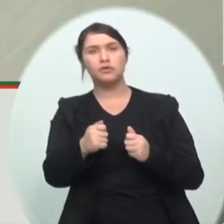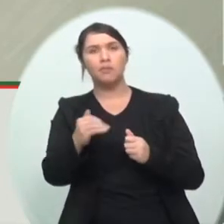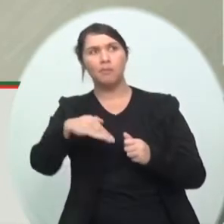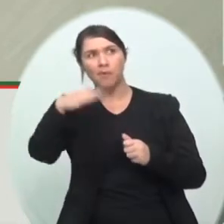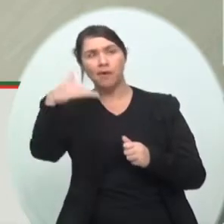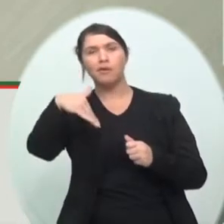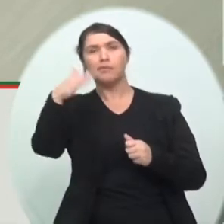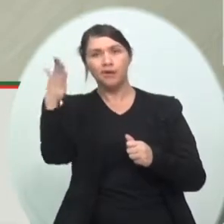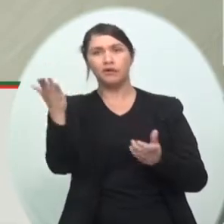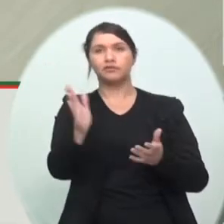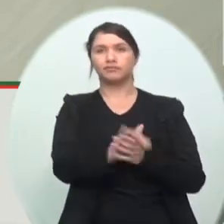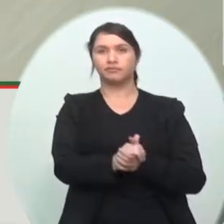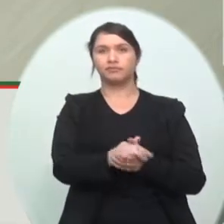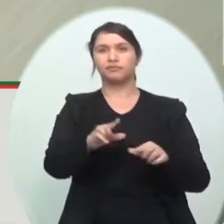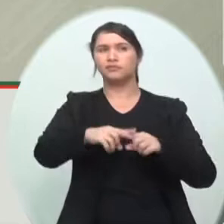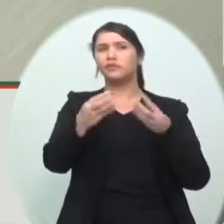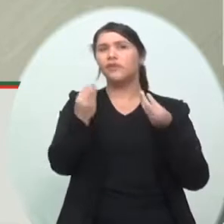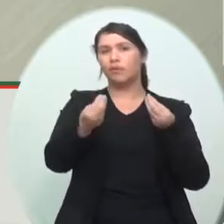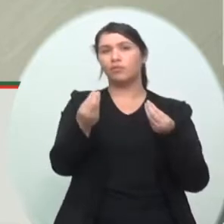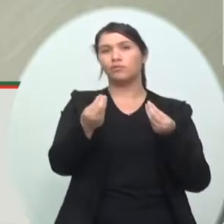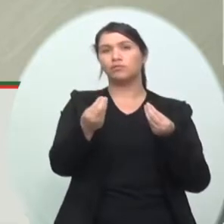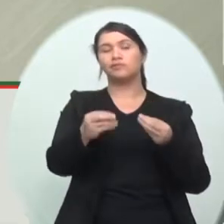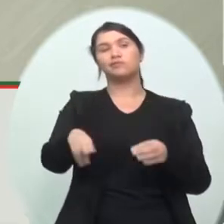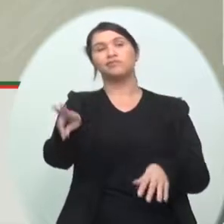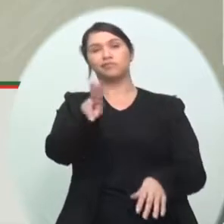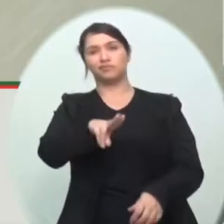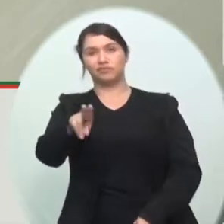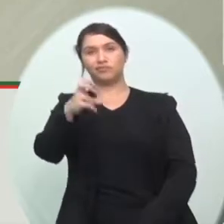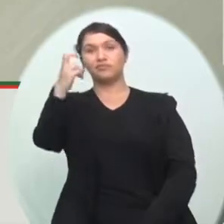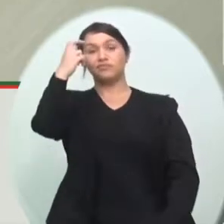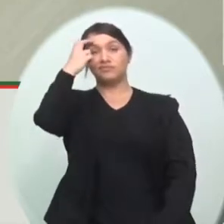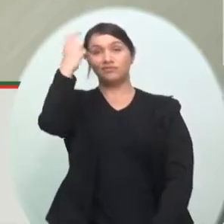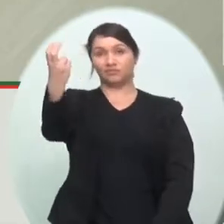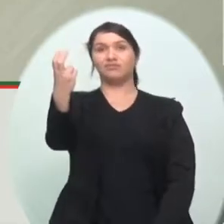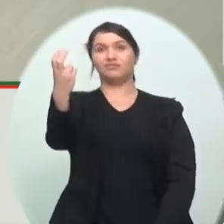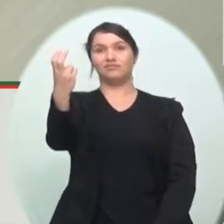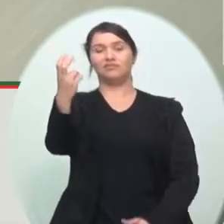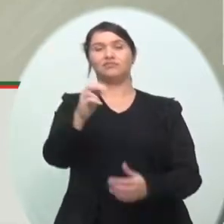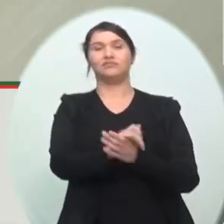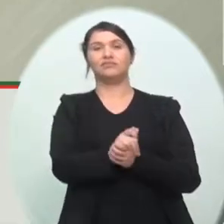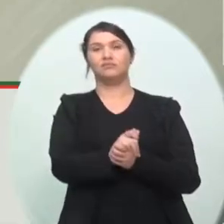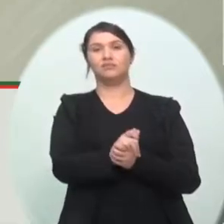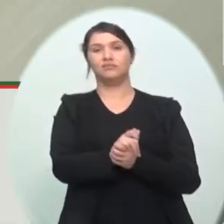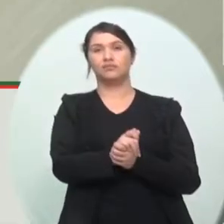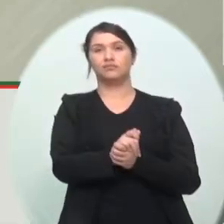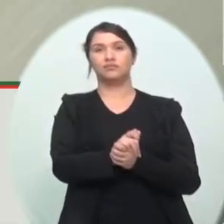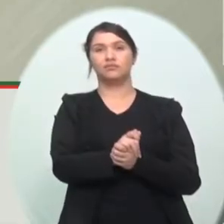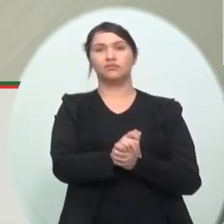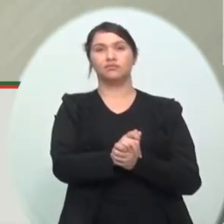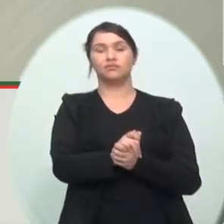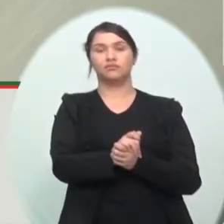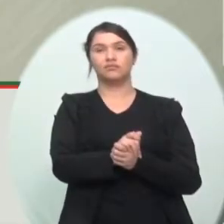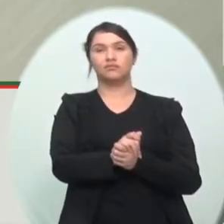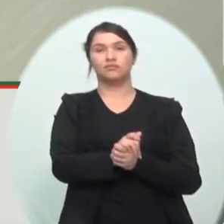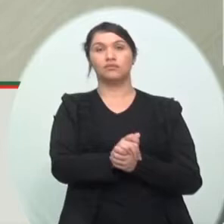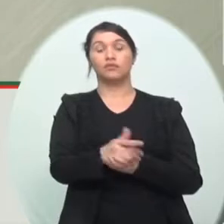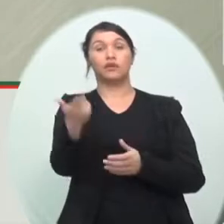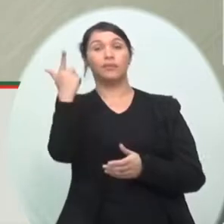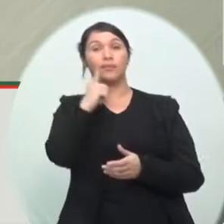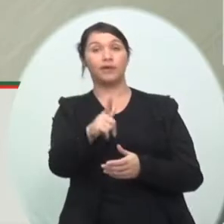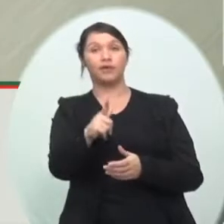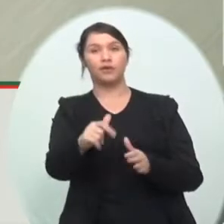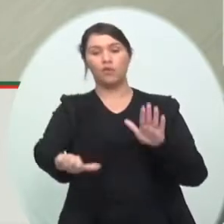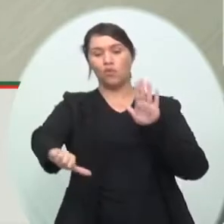fez? Utilizando a inteligência, utilizando a inovação, utilizando zonas de calor para combater o crime